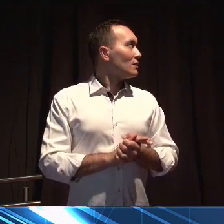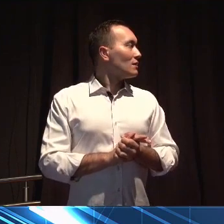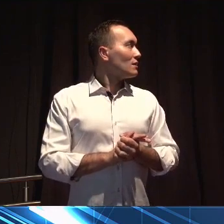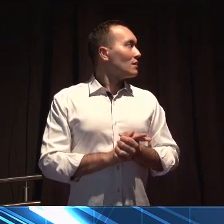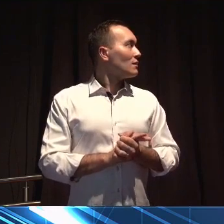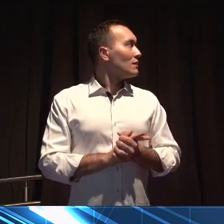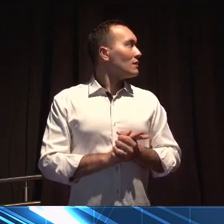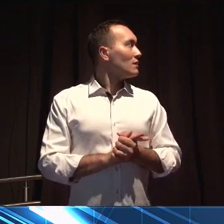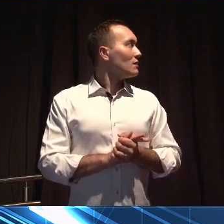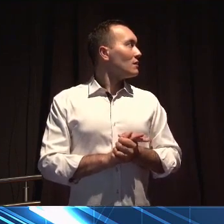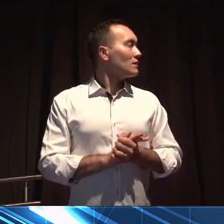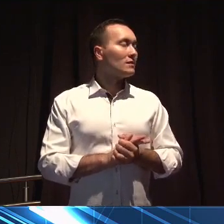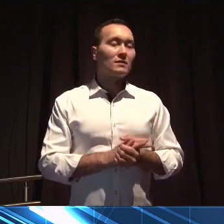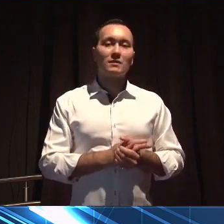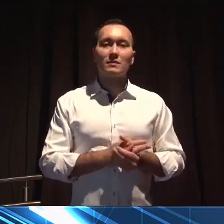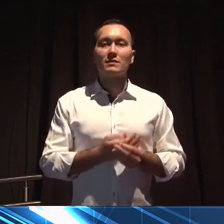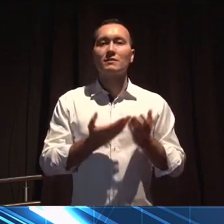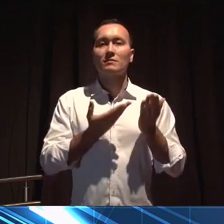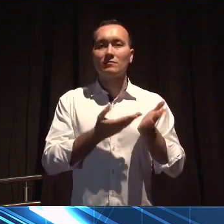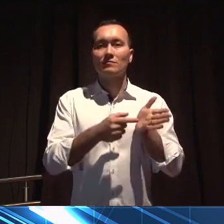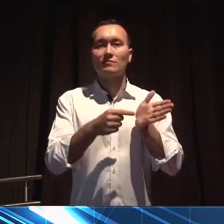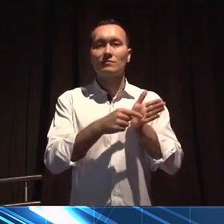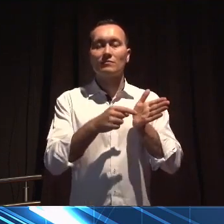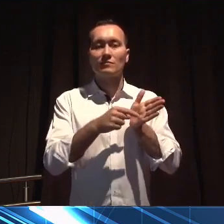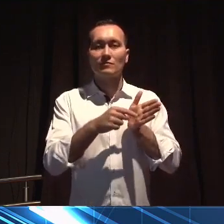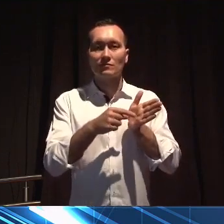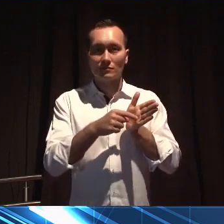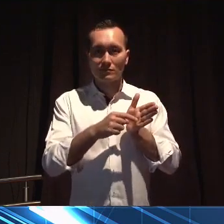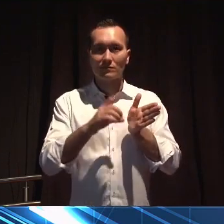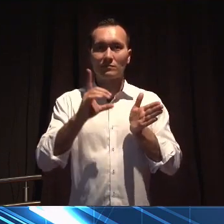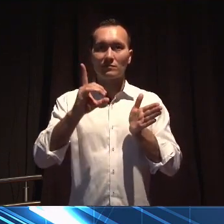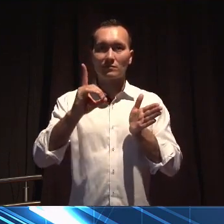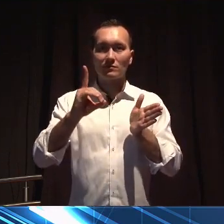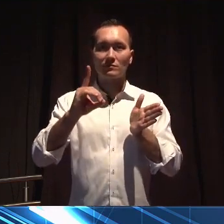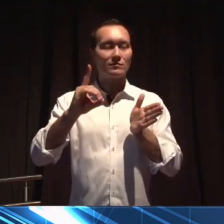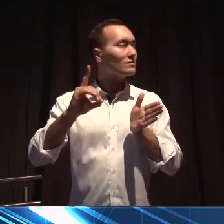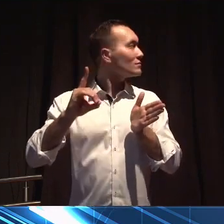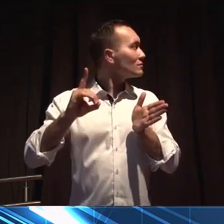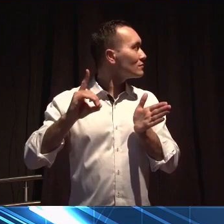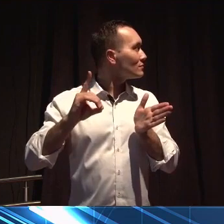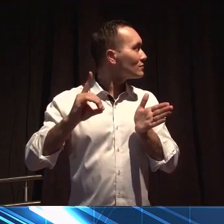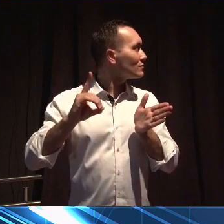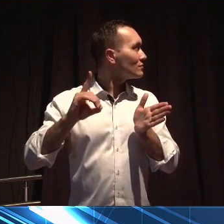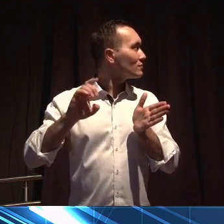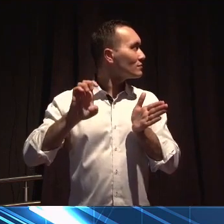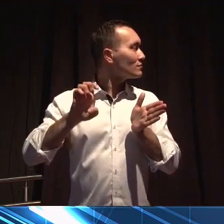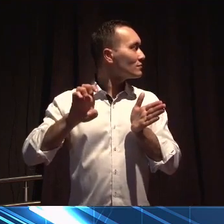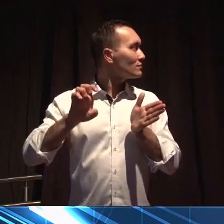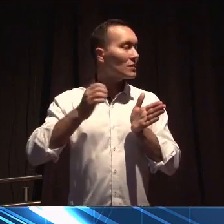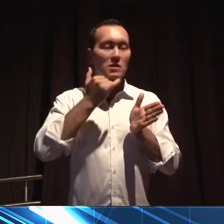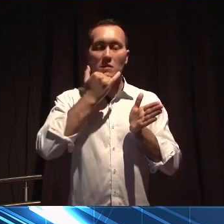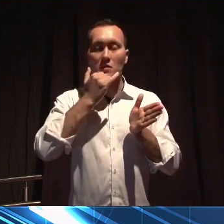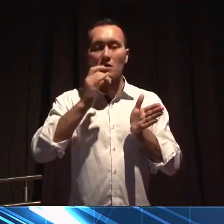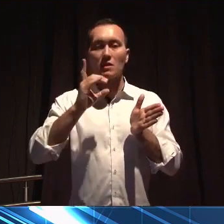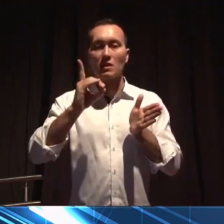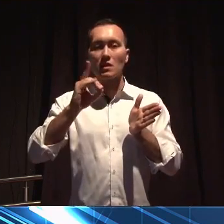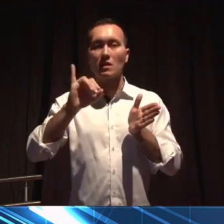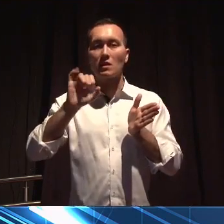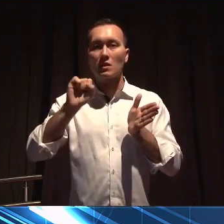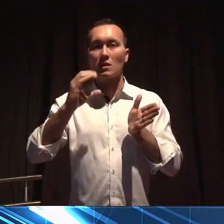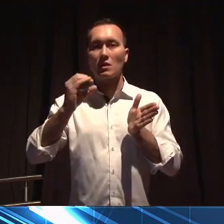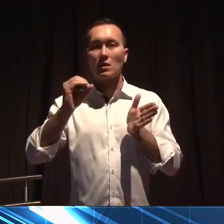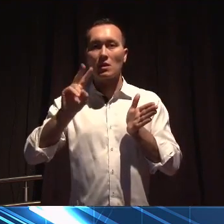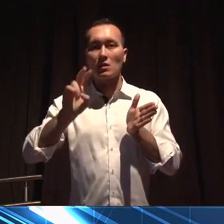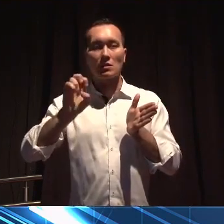aqui é a parte que que mais leva a requisição, que é a parte de invocação mesmo, beleza. Eu queria ter mostrado no vídeo, infelizmente não